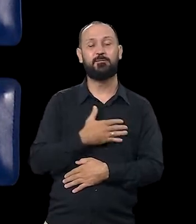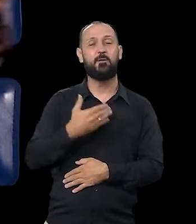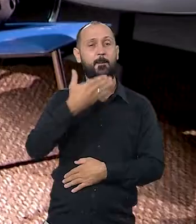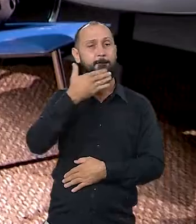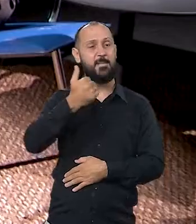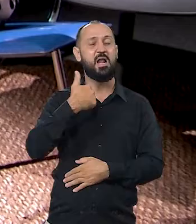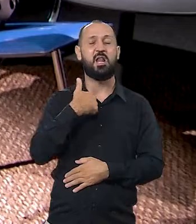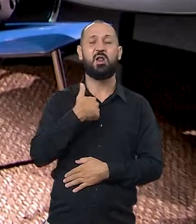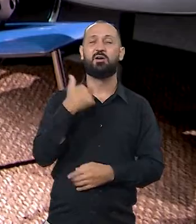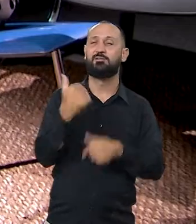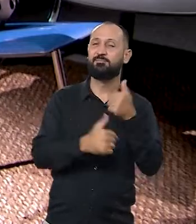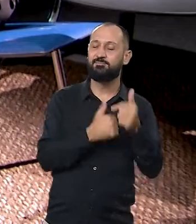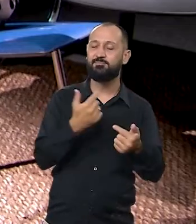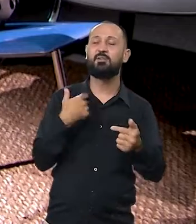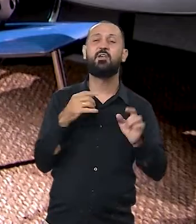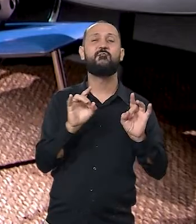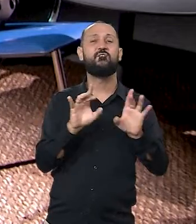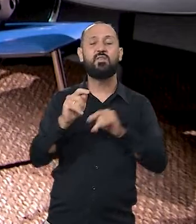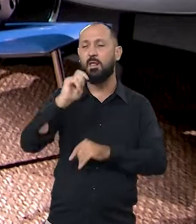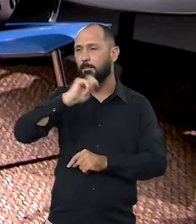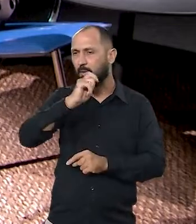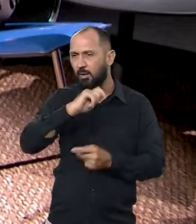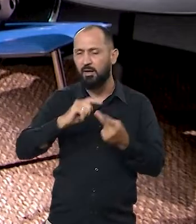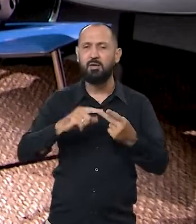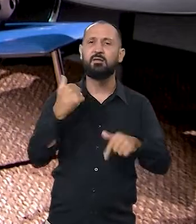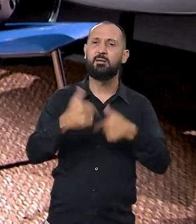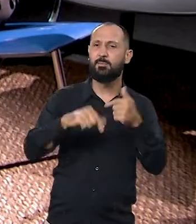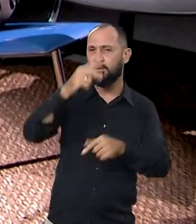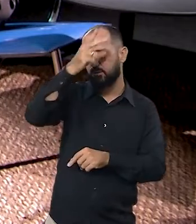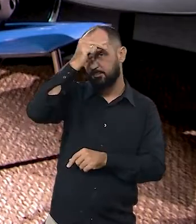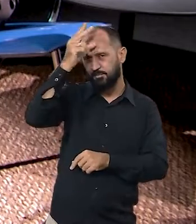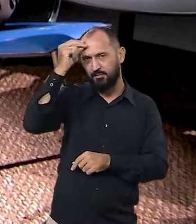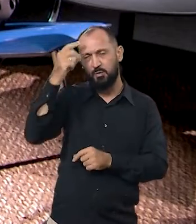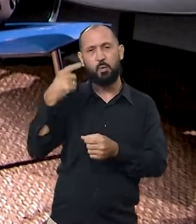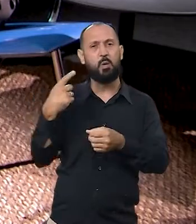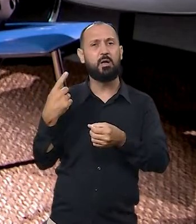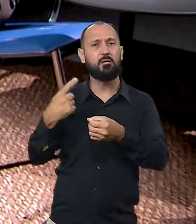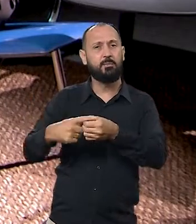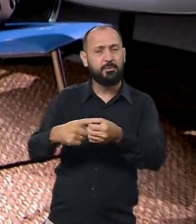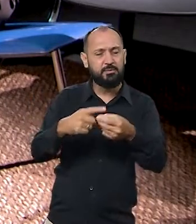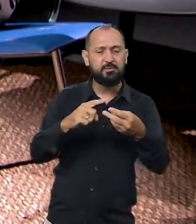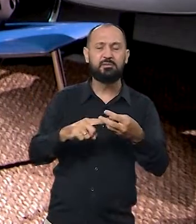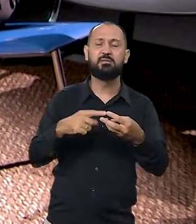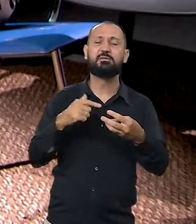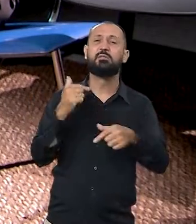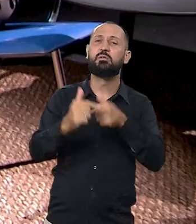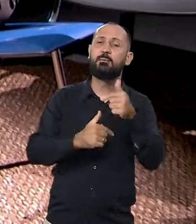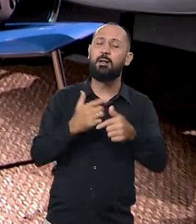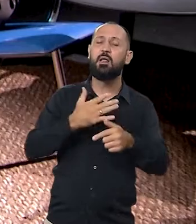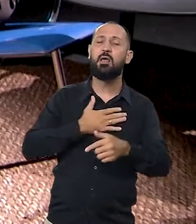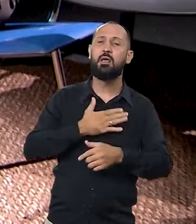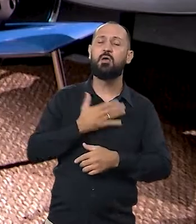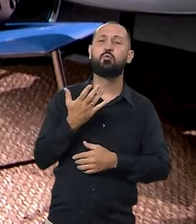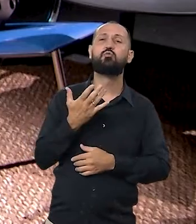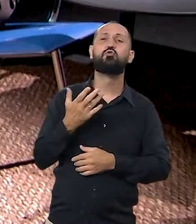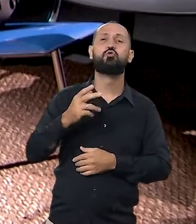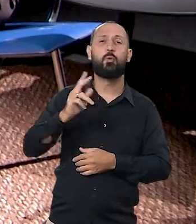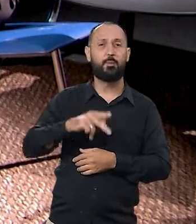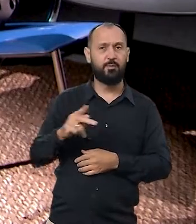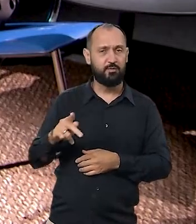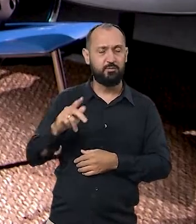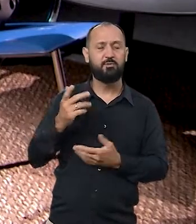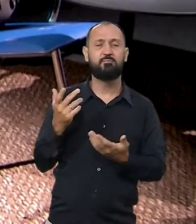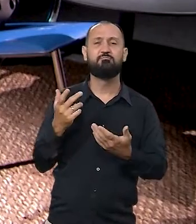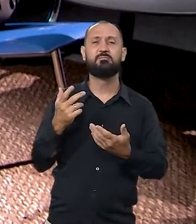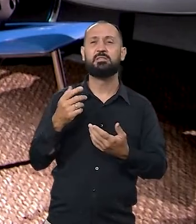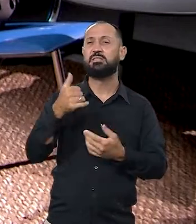melhor. E assim vendendo picolé, e assim trabalhando na Prefeitura de Angélica, e assim na missão de professor que eu desempenhei, não é, por